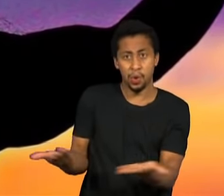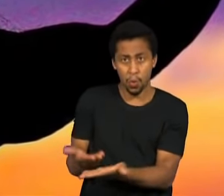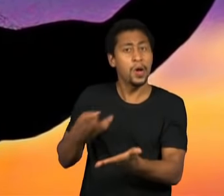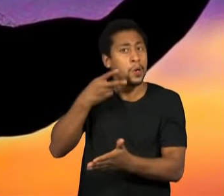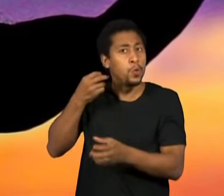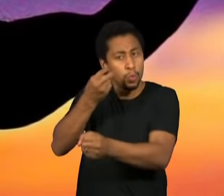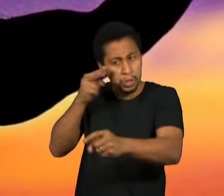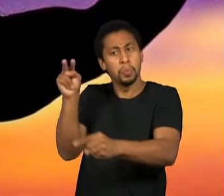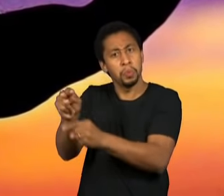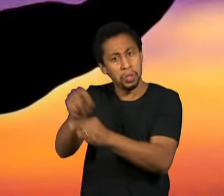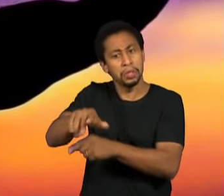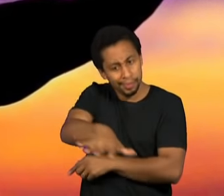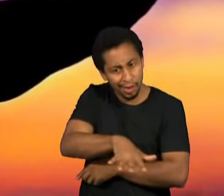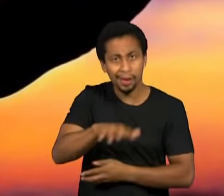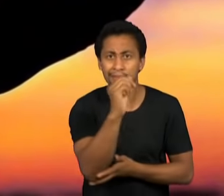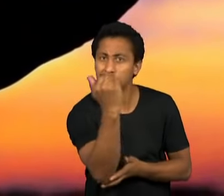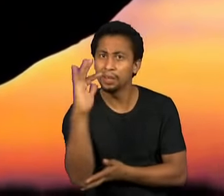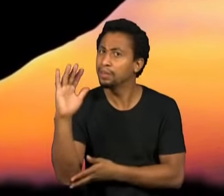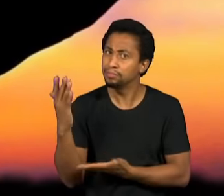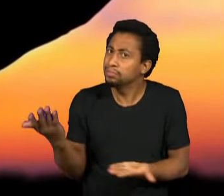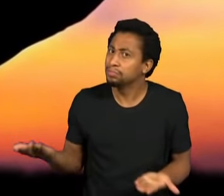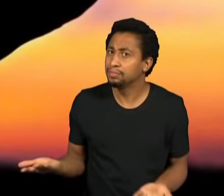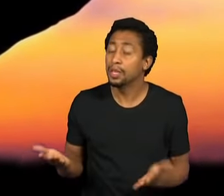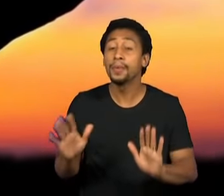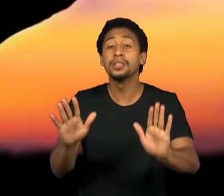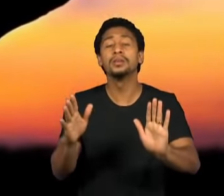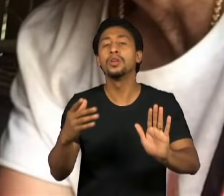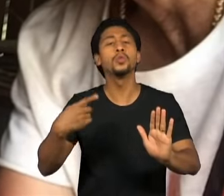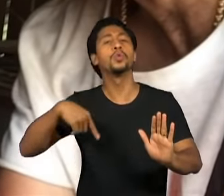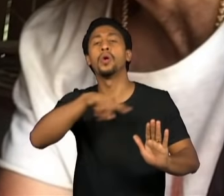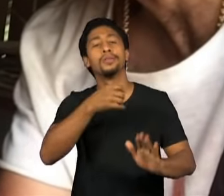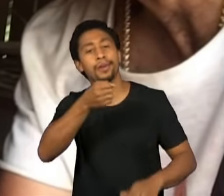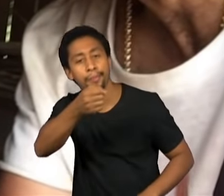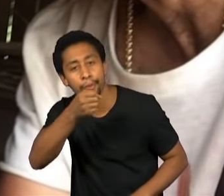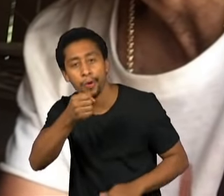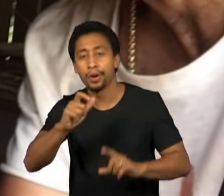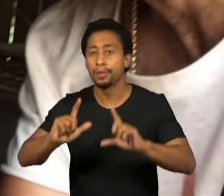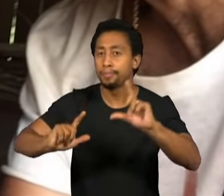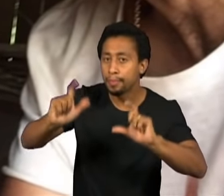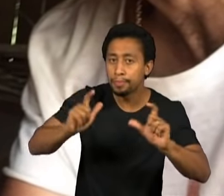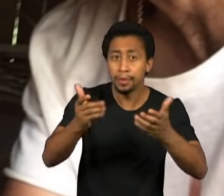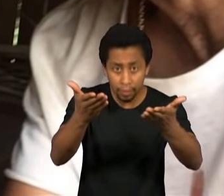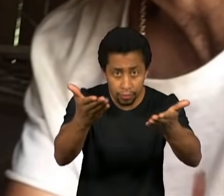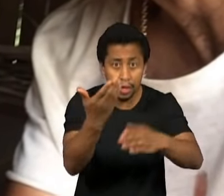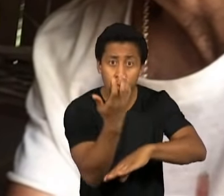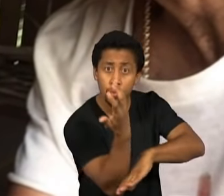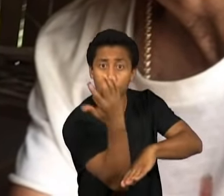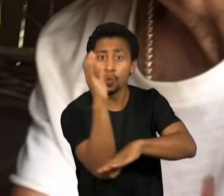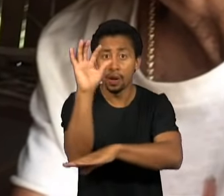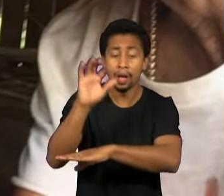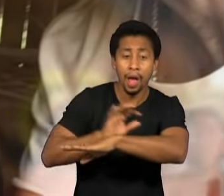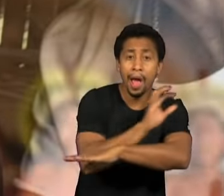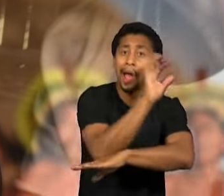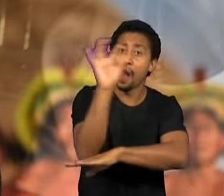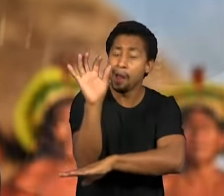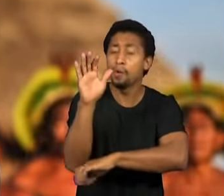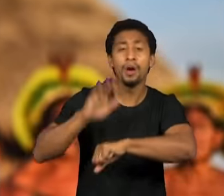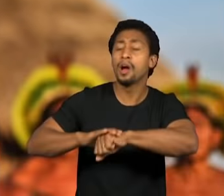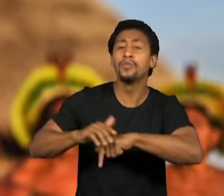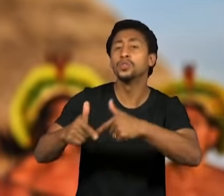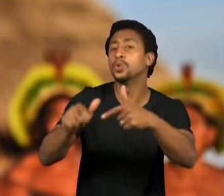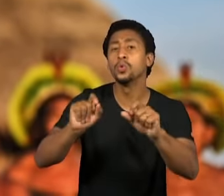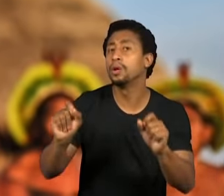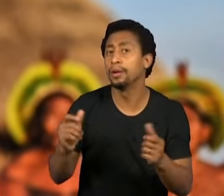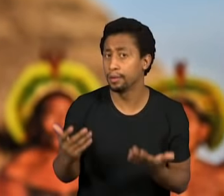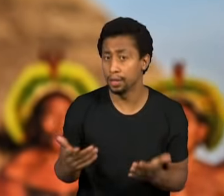nosso hoje, né, do fotojornalista, do repórter, desse programa Eco aqui, é mostrar o que está acontecendo com eles, porque eles não têm